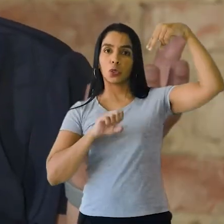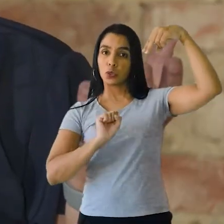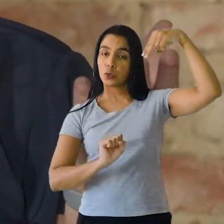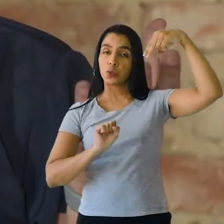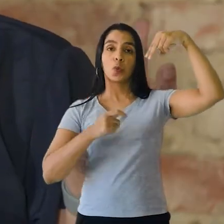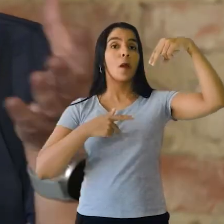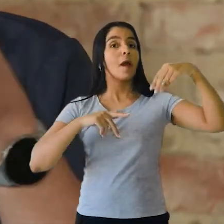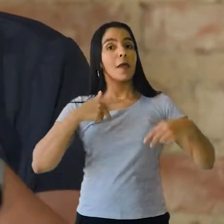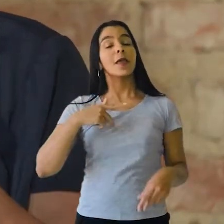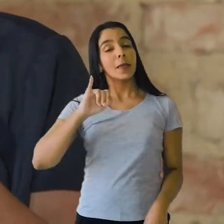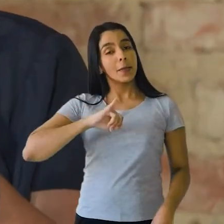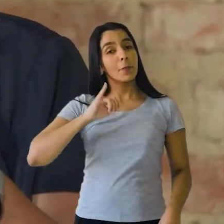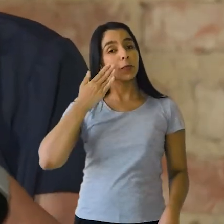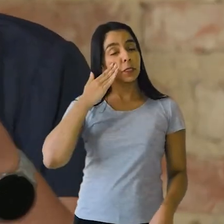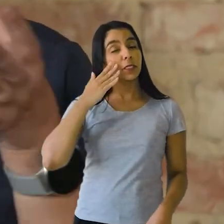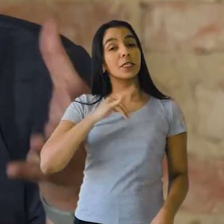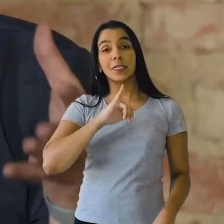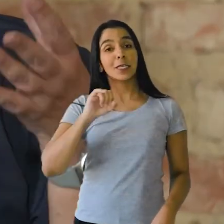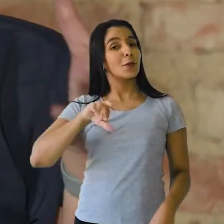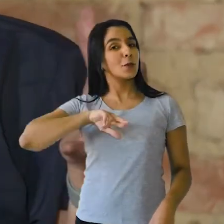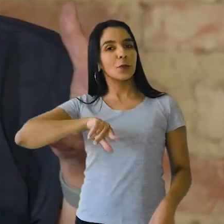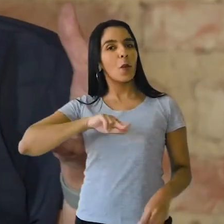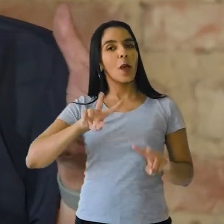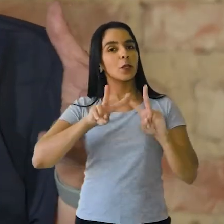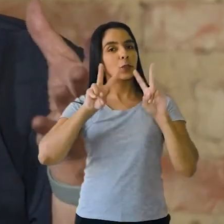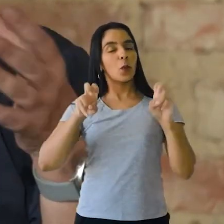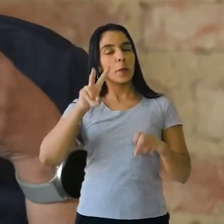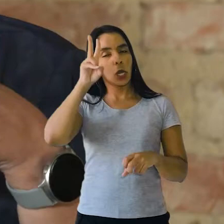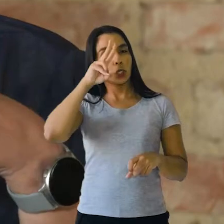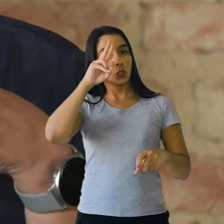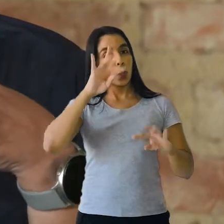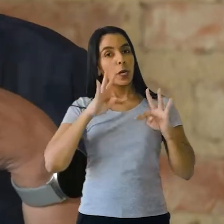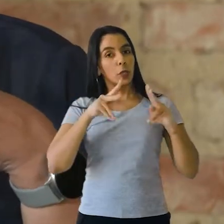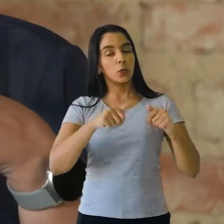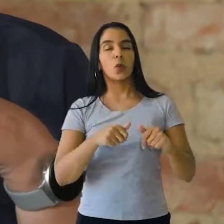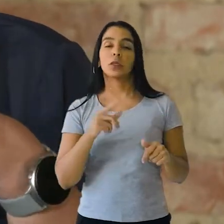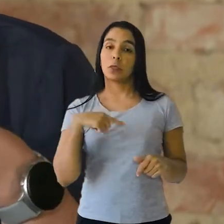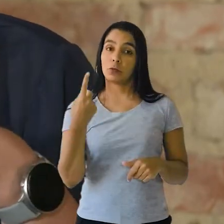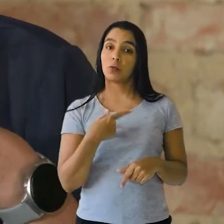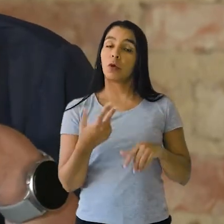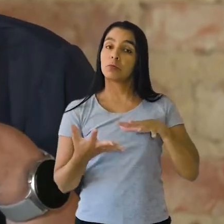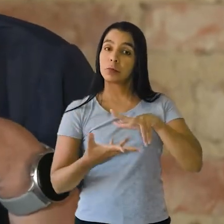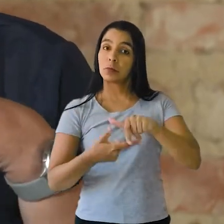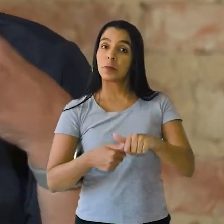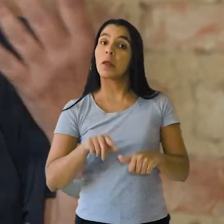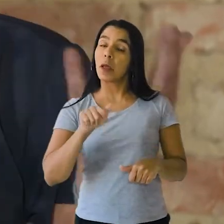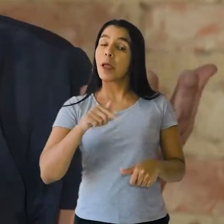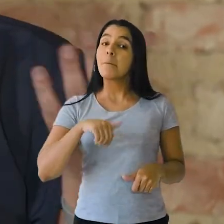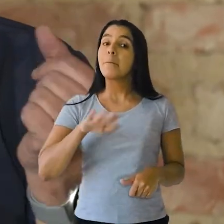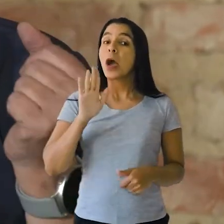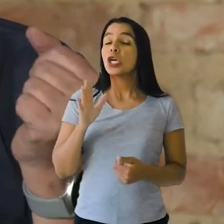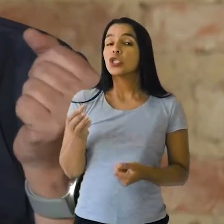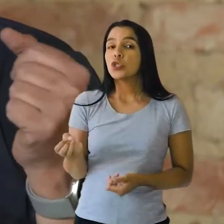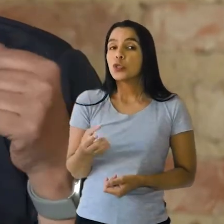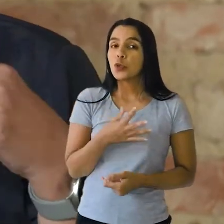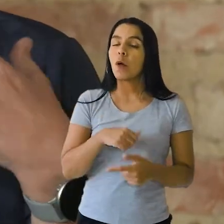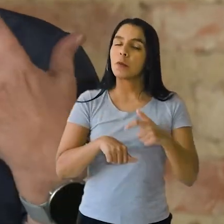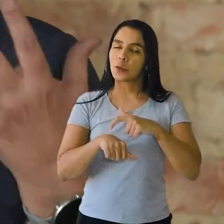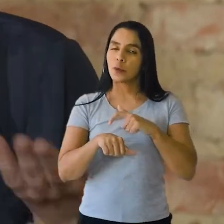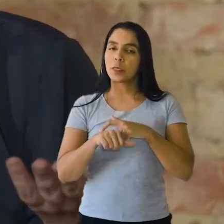os hemisférios, e é importante entender que essa não é a realidade que conduz a história inteira do nosso planeta, mas uma